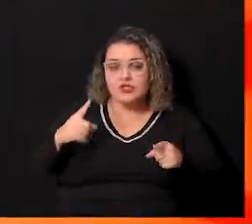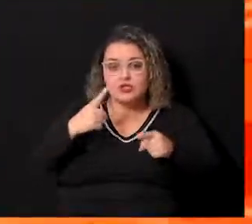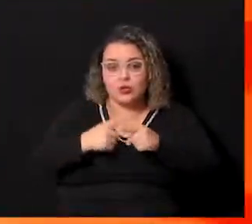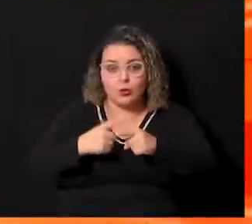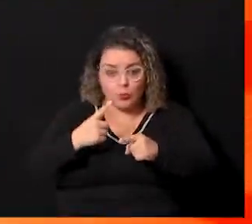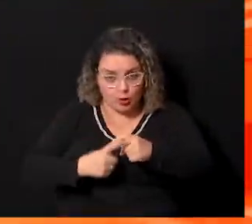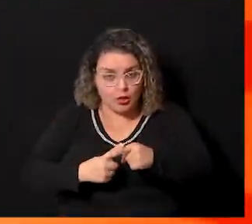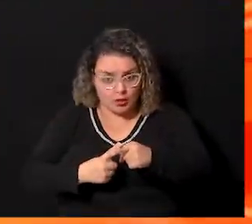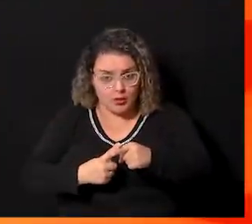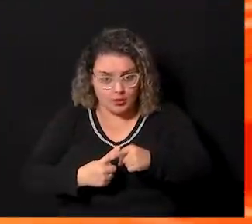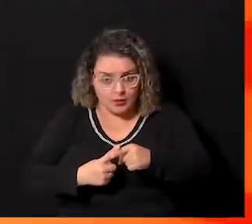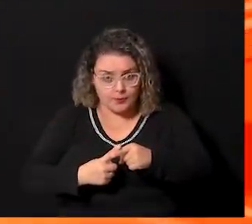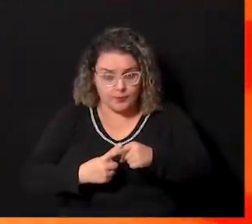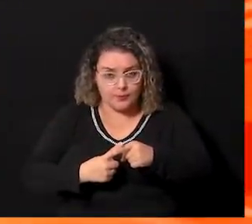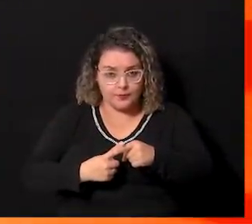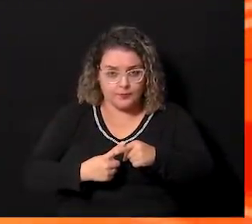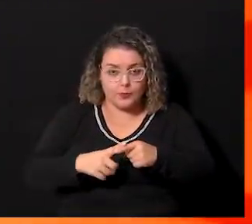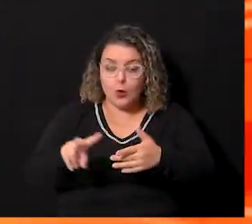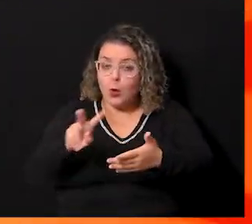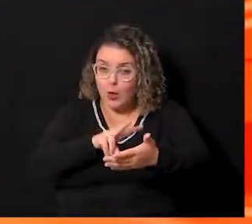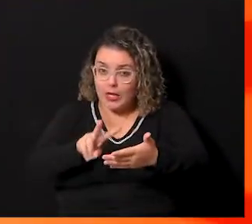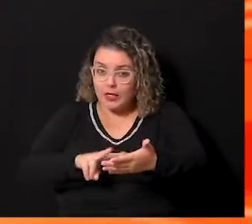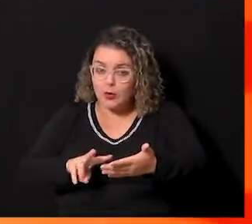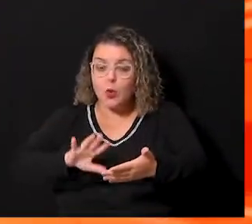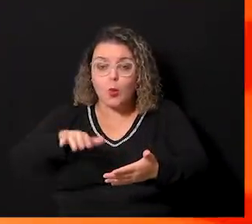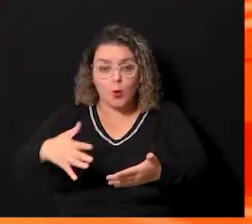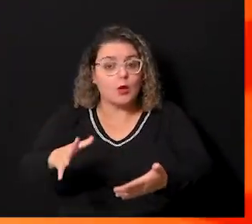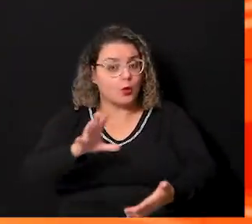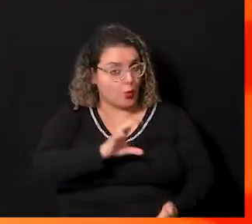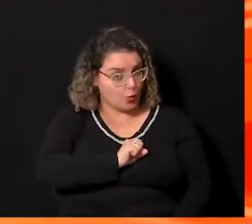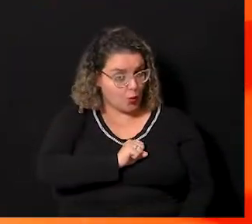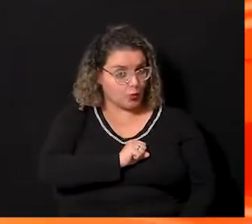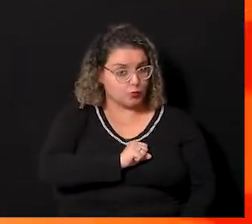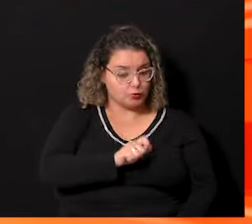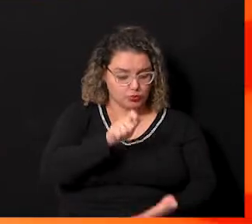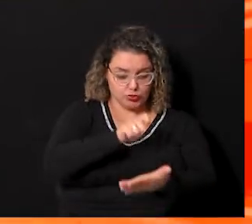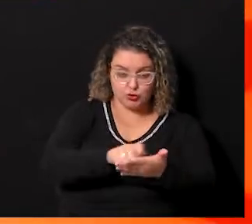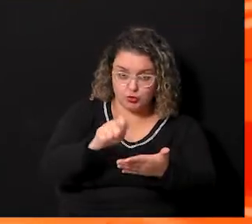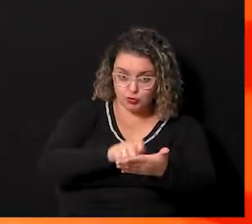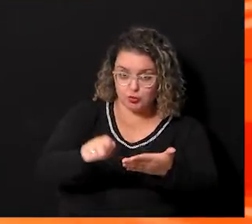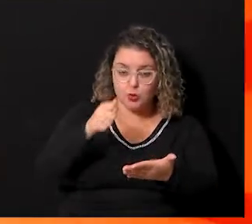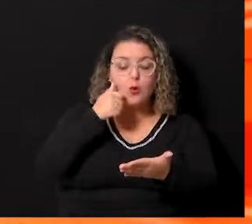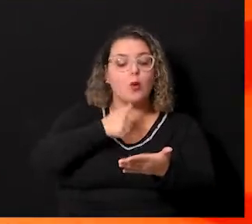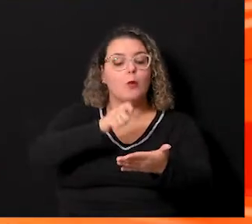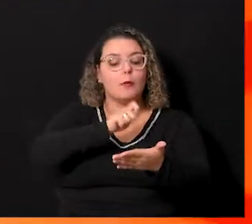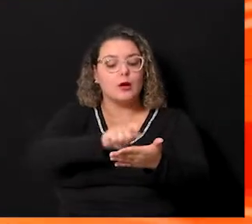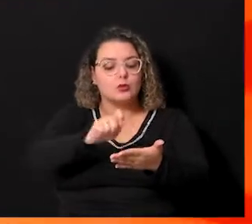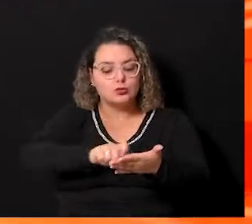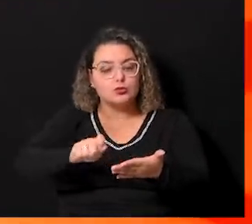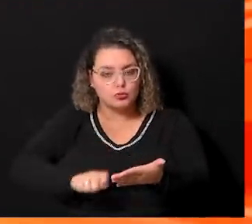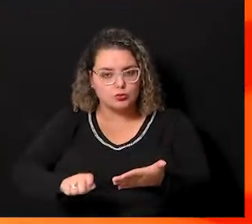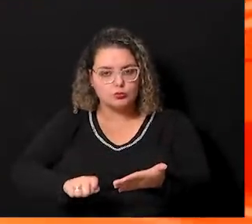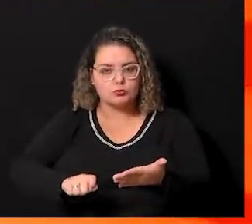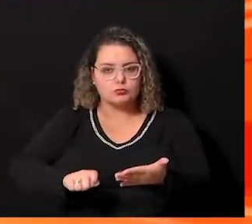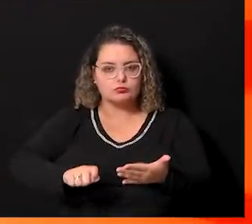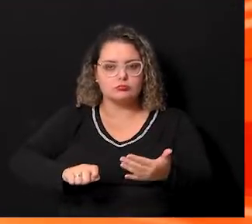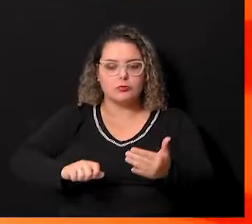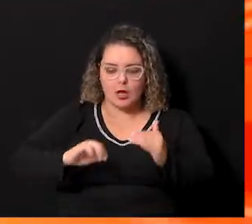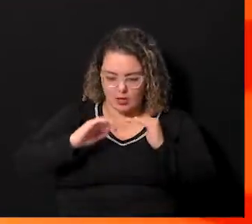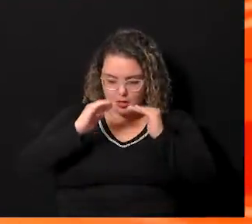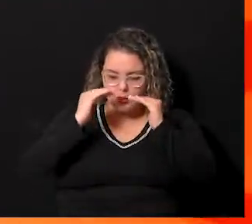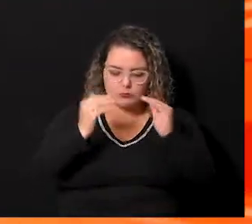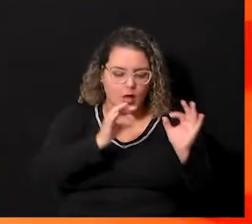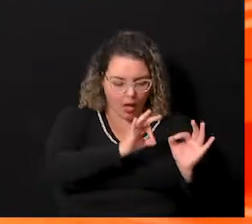diferente, porque o leitor, quando gosta de um autor ou de uma autora, ele segue